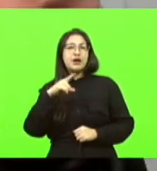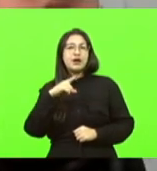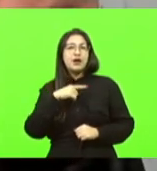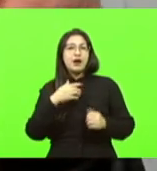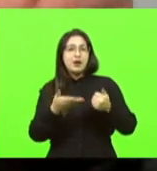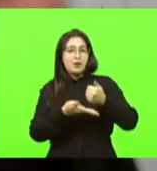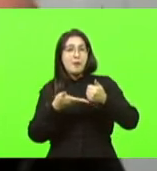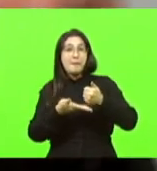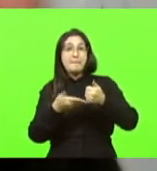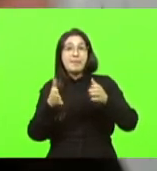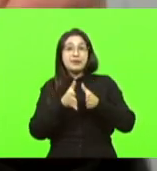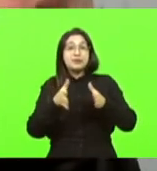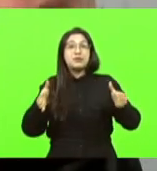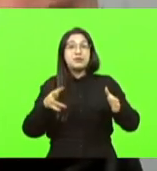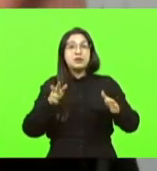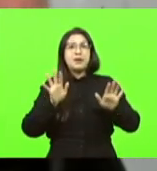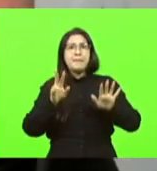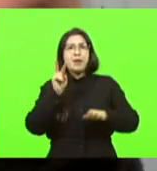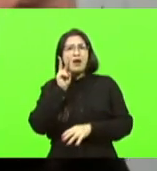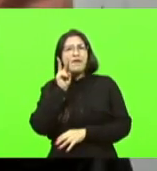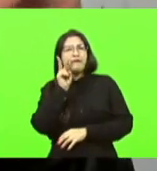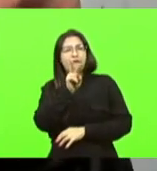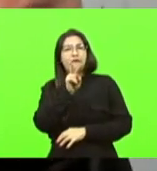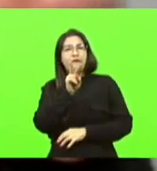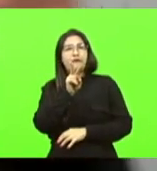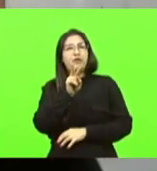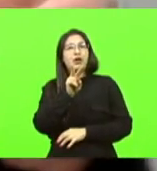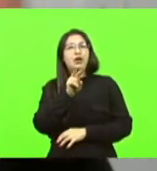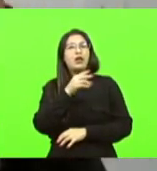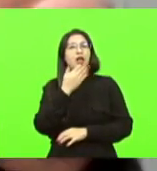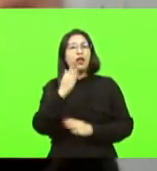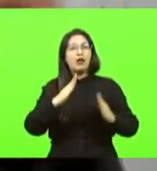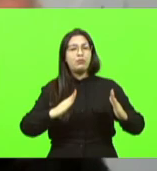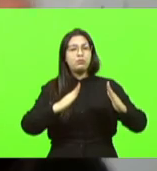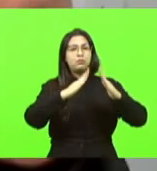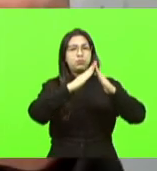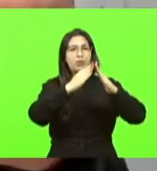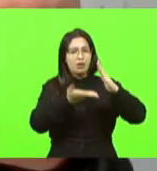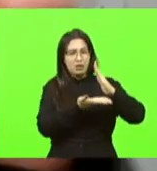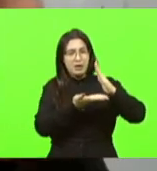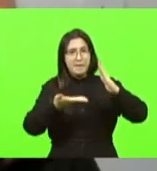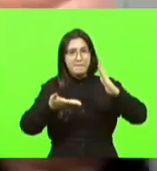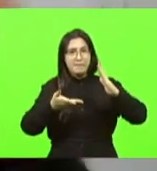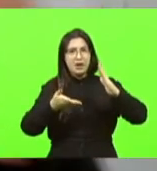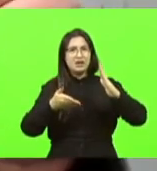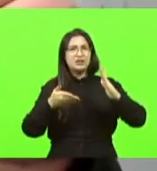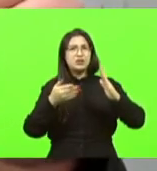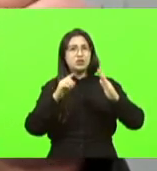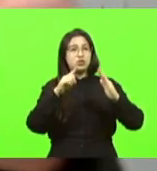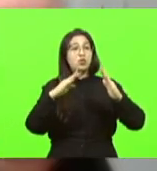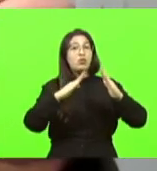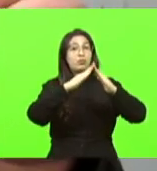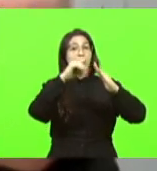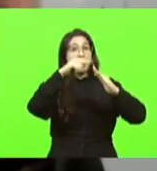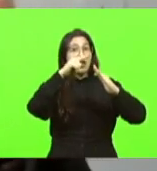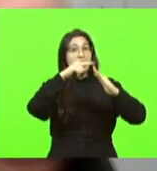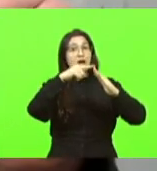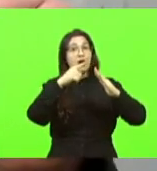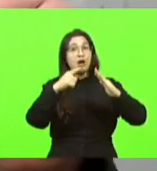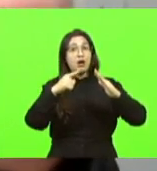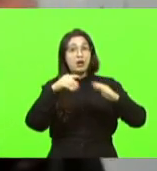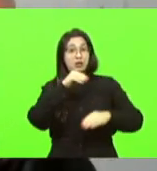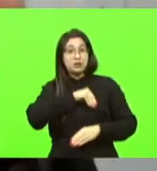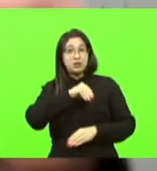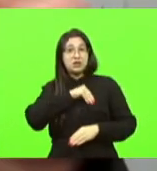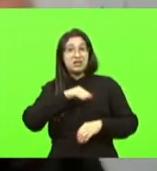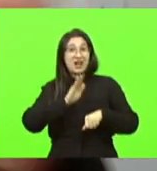mas ele Olha para cima tem uma um topo da pirâmide muito grande também que ganha bem a mais muitas vezes